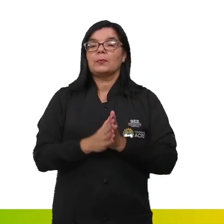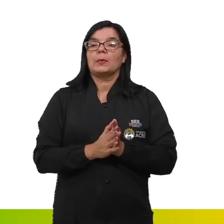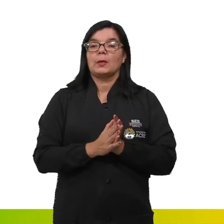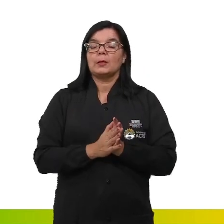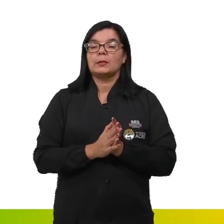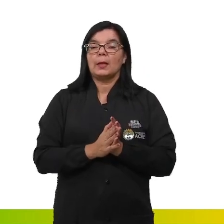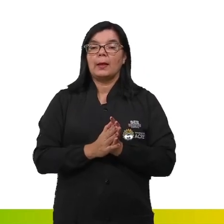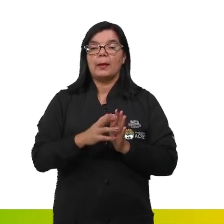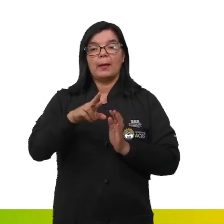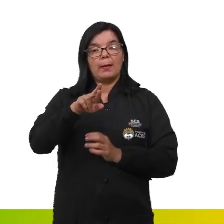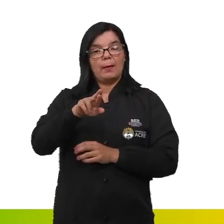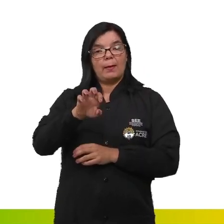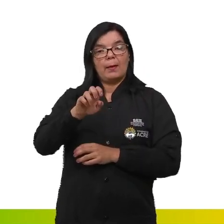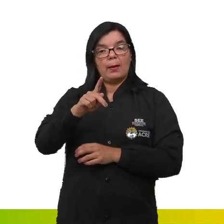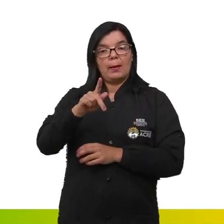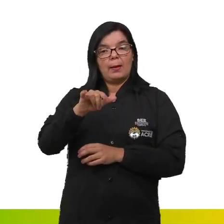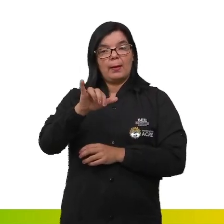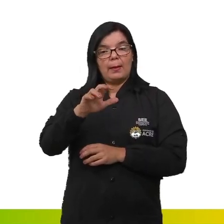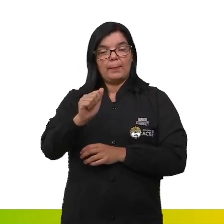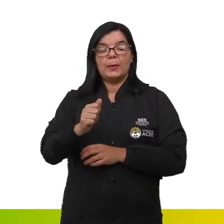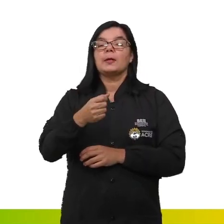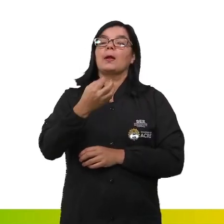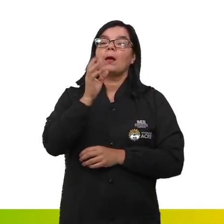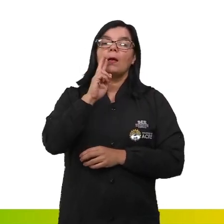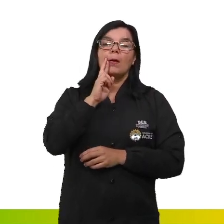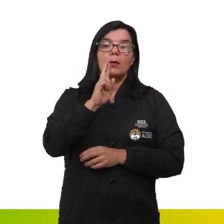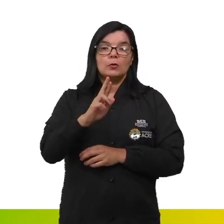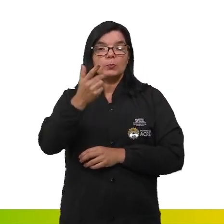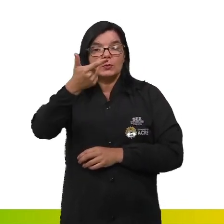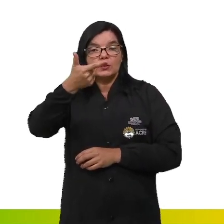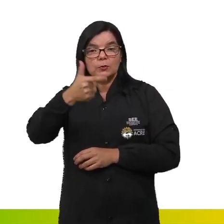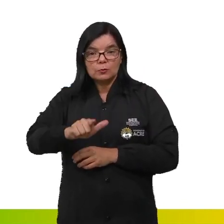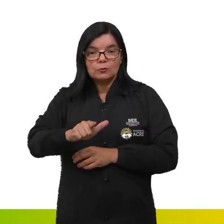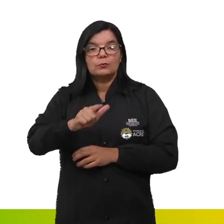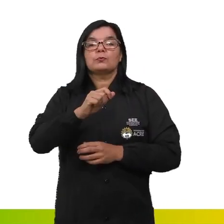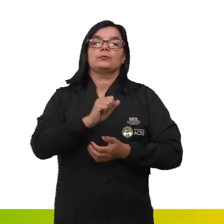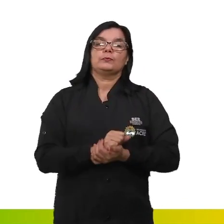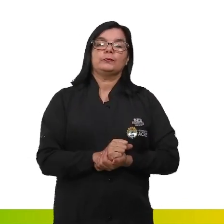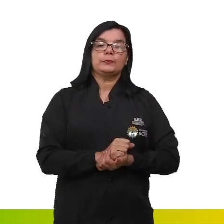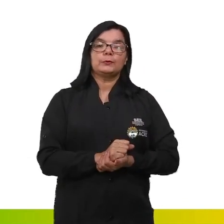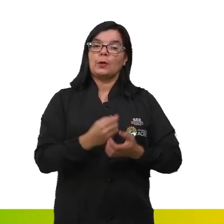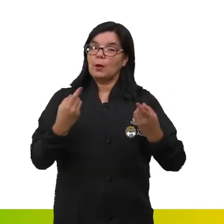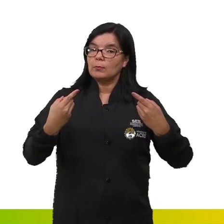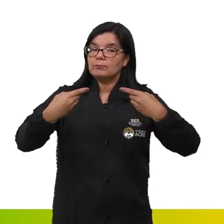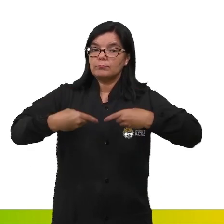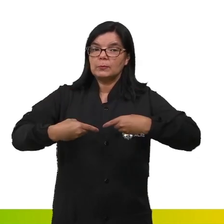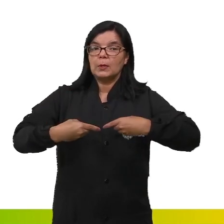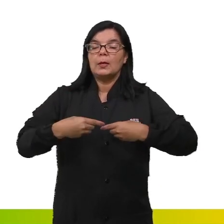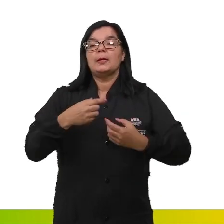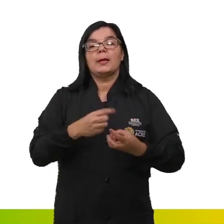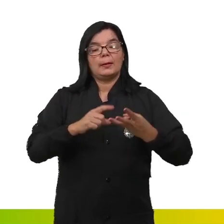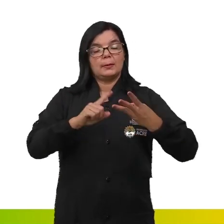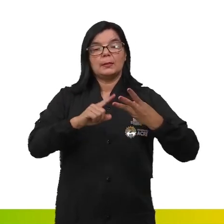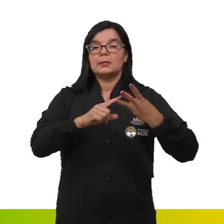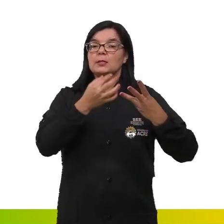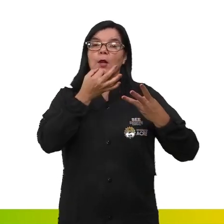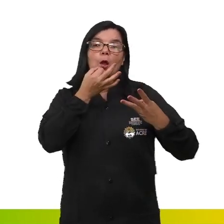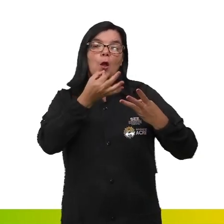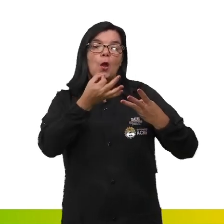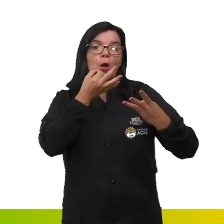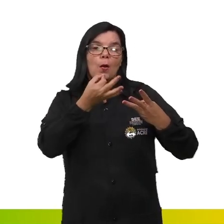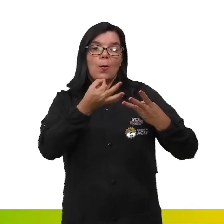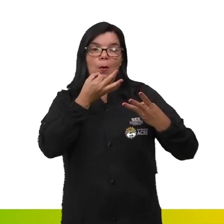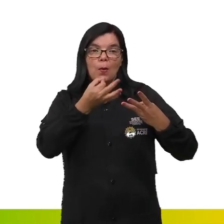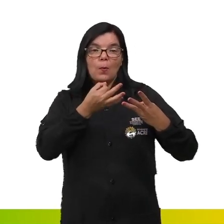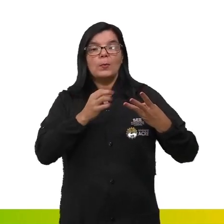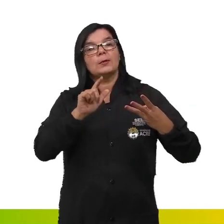réplicas, que é a resposta aos argumentos do grupo oposto, e até a tríplica. Eita, quase não sai,